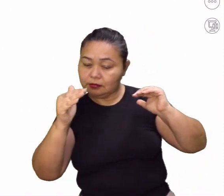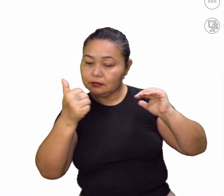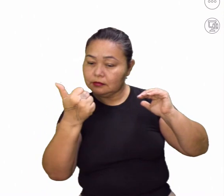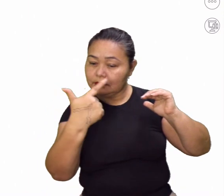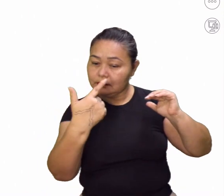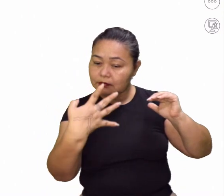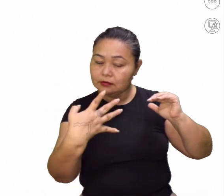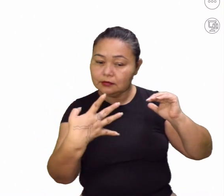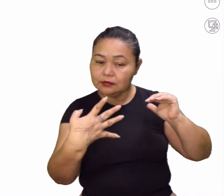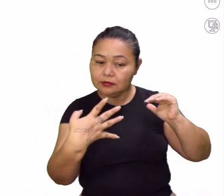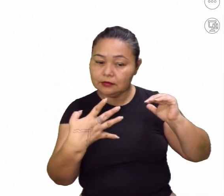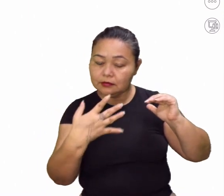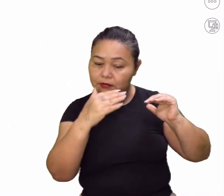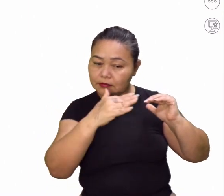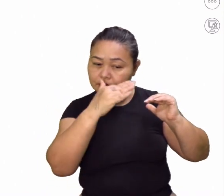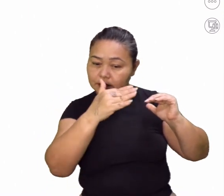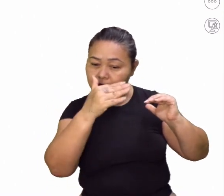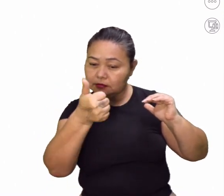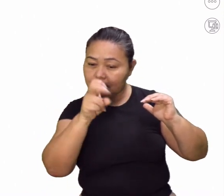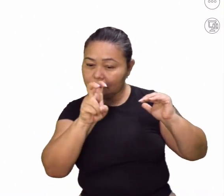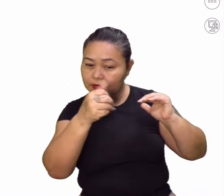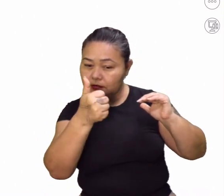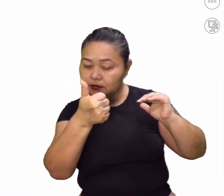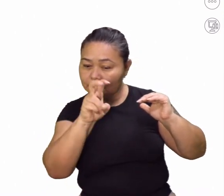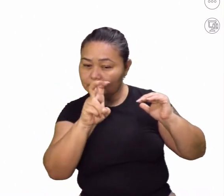horas. Muito então, bem. aqui dentro vai ter 15, ó,